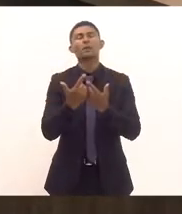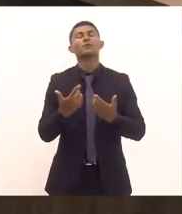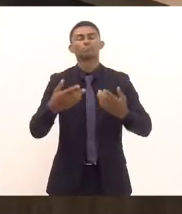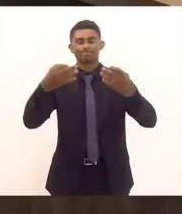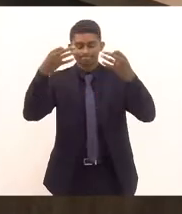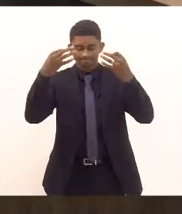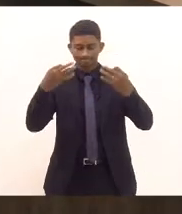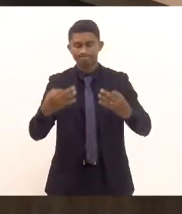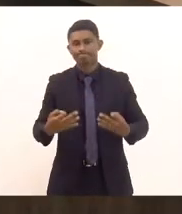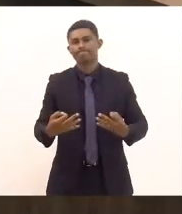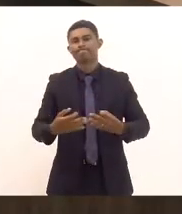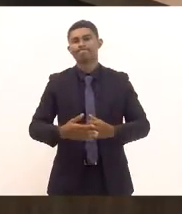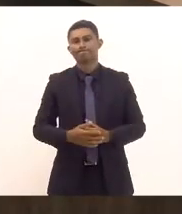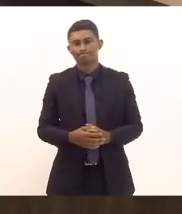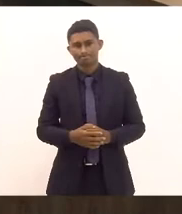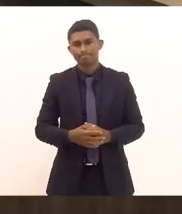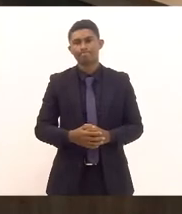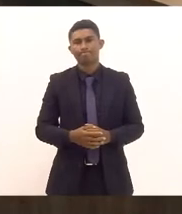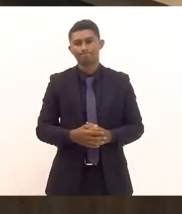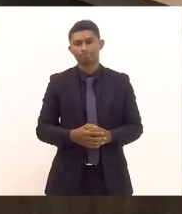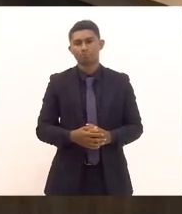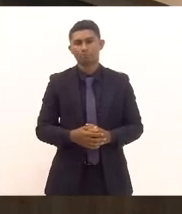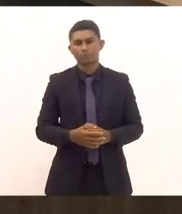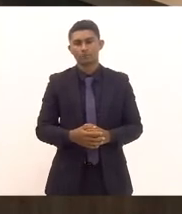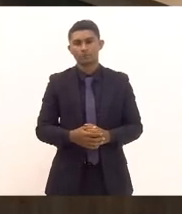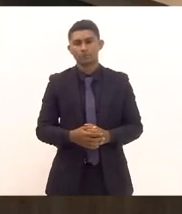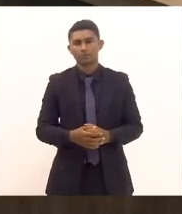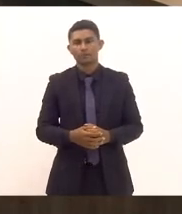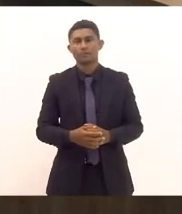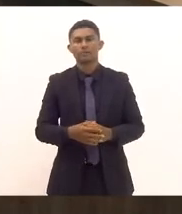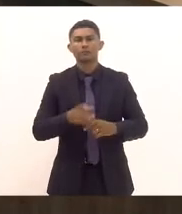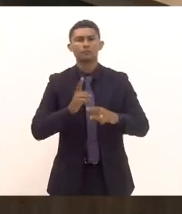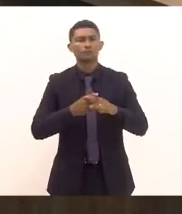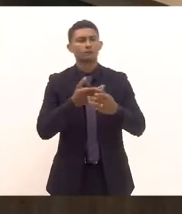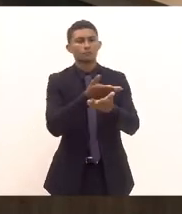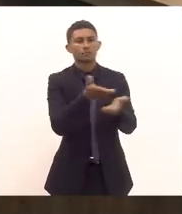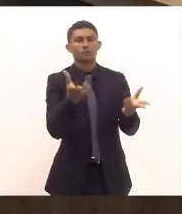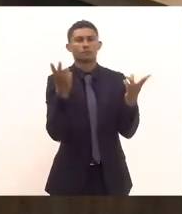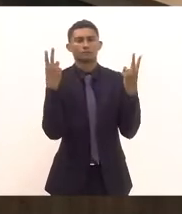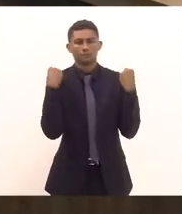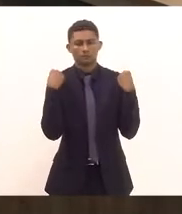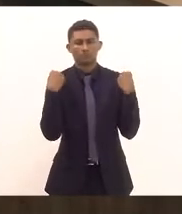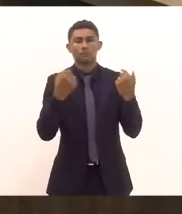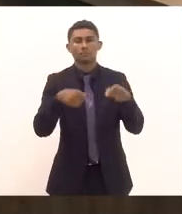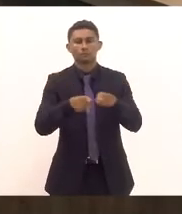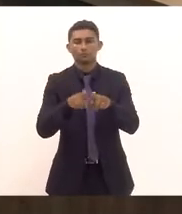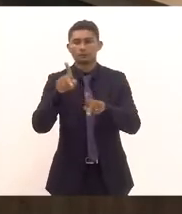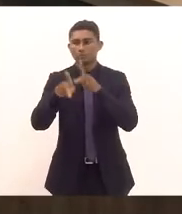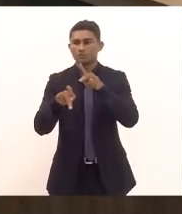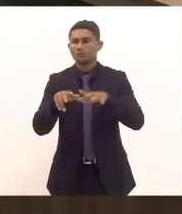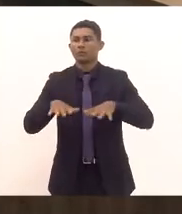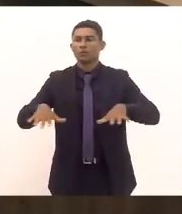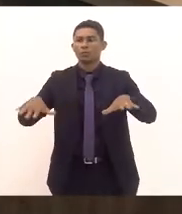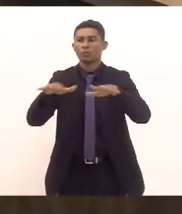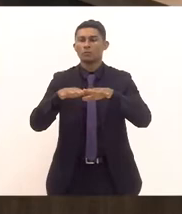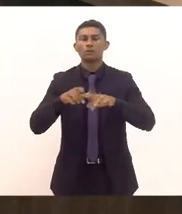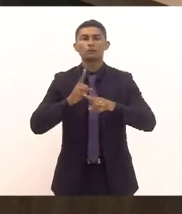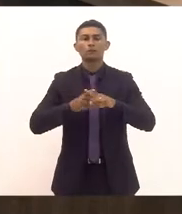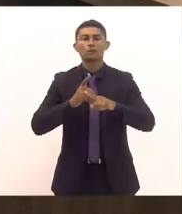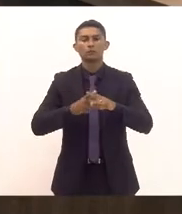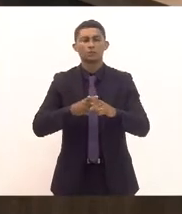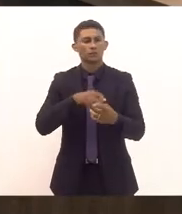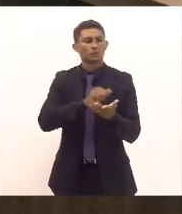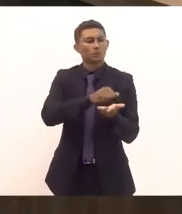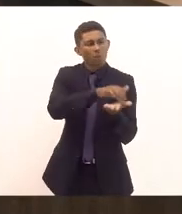Justiça e não só aos motoristas mas uma população em geral acabando com uma indústria